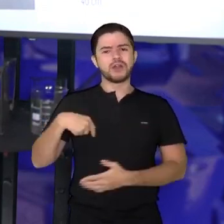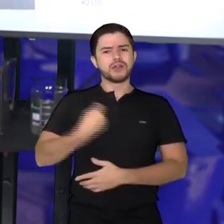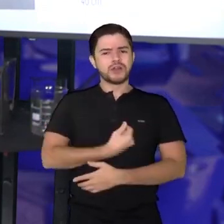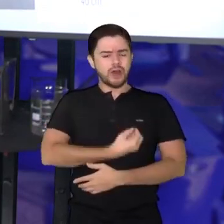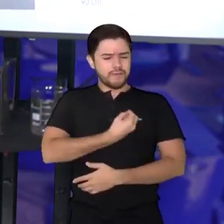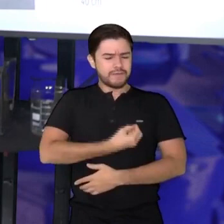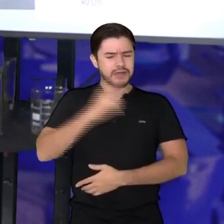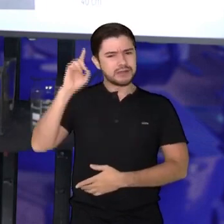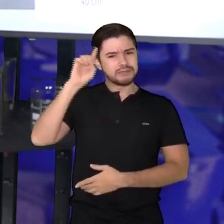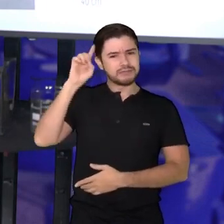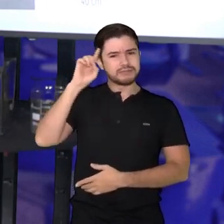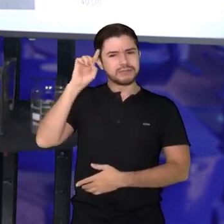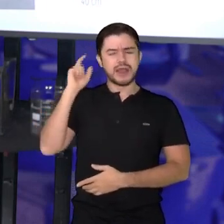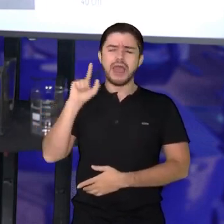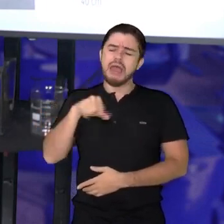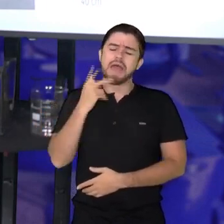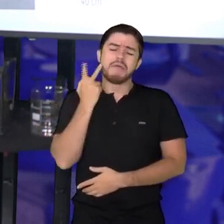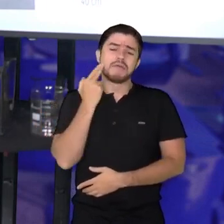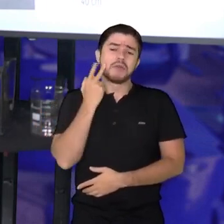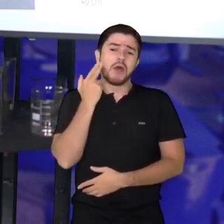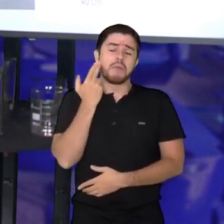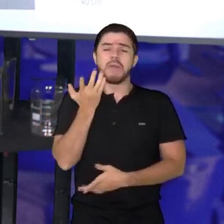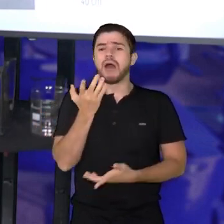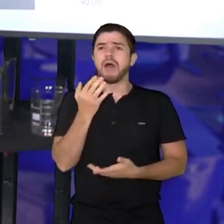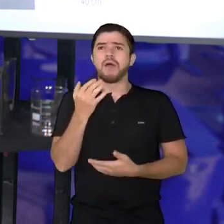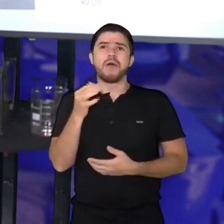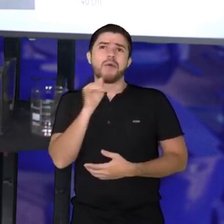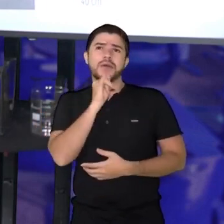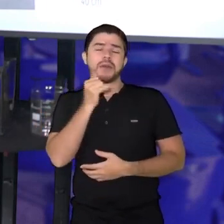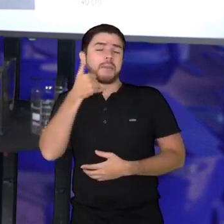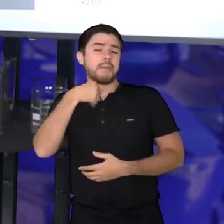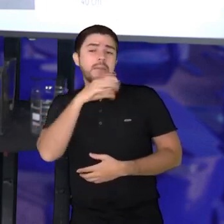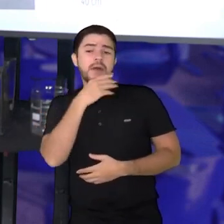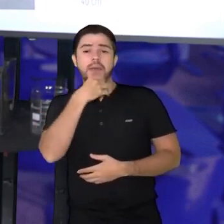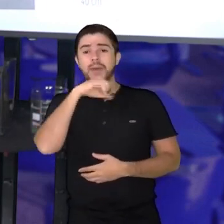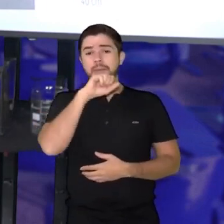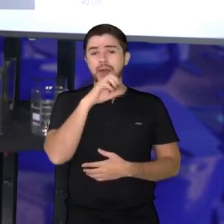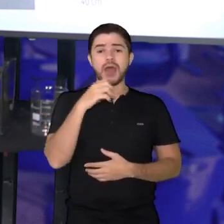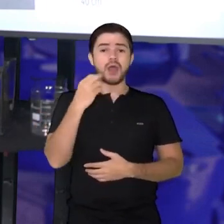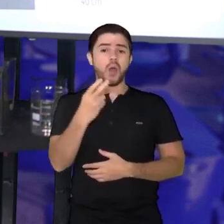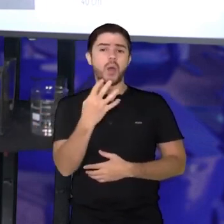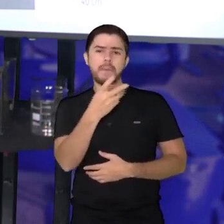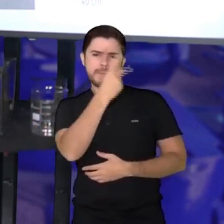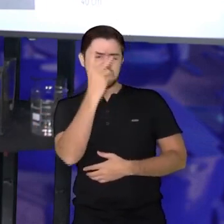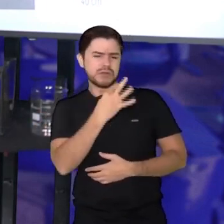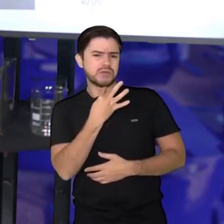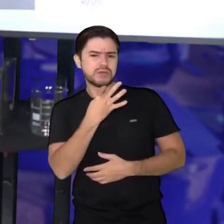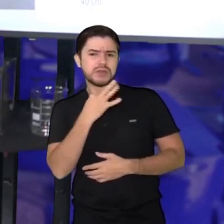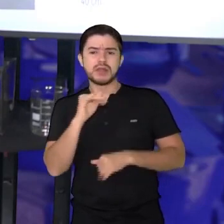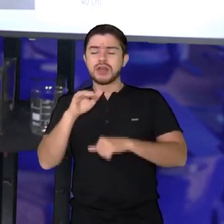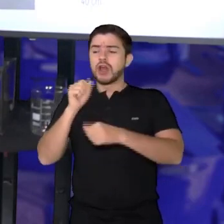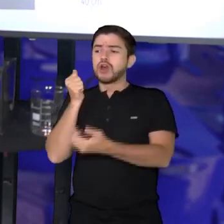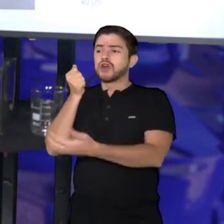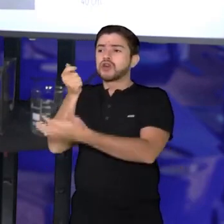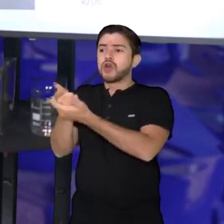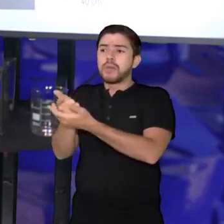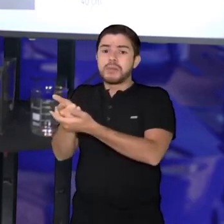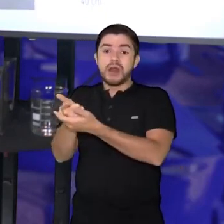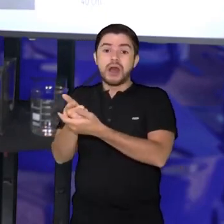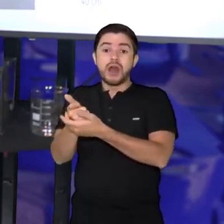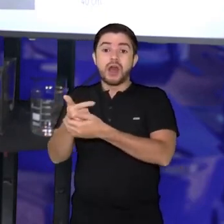cotidiano, é comum nossos pais, conhecidos, né, pedir material de construção para fazer uma reforma em casa, um